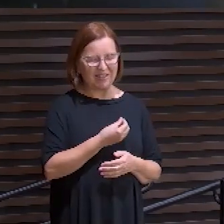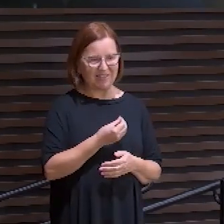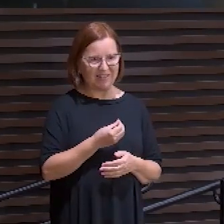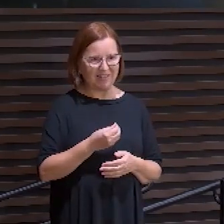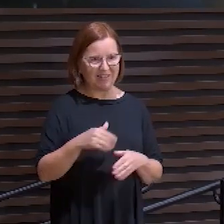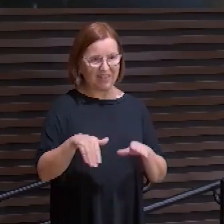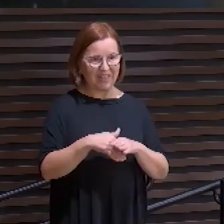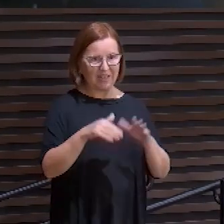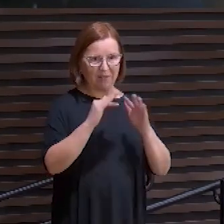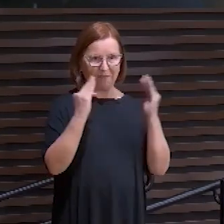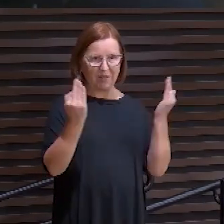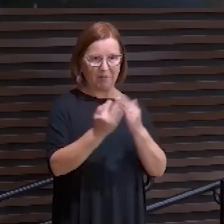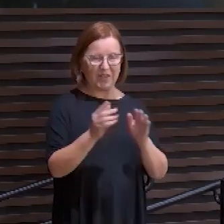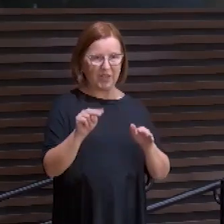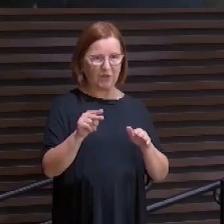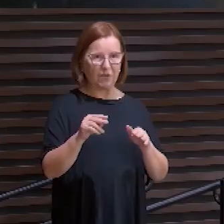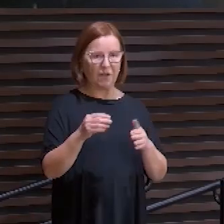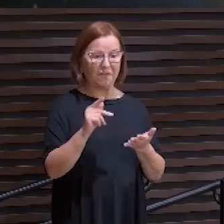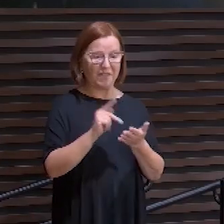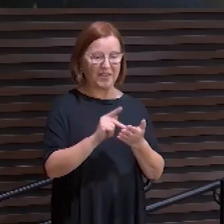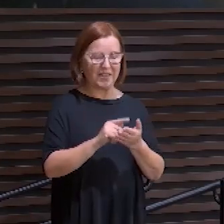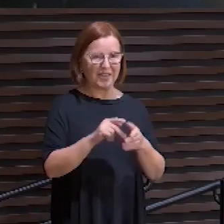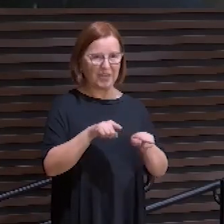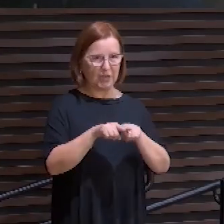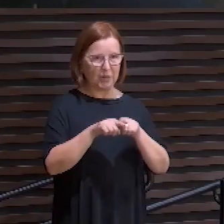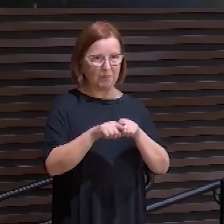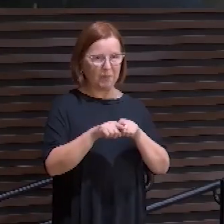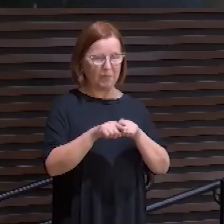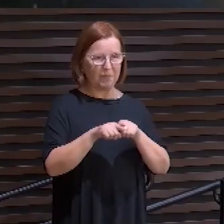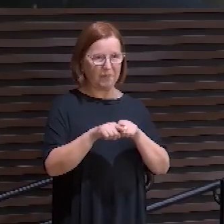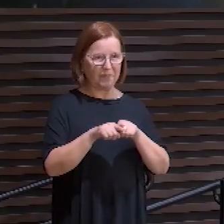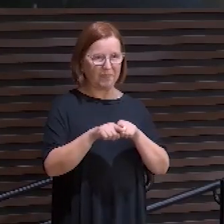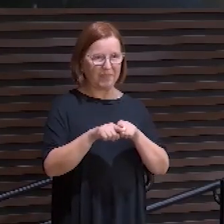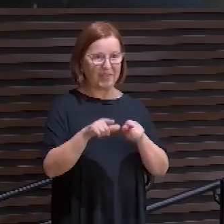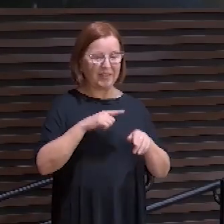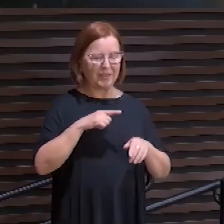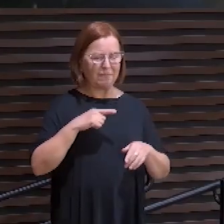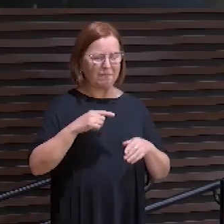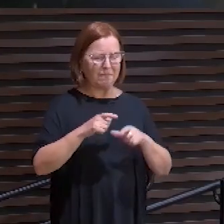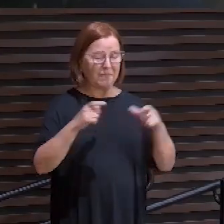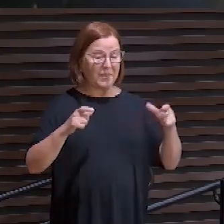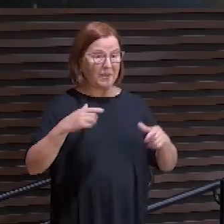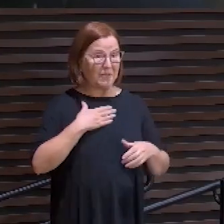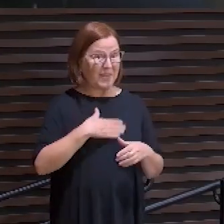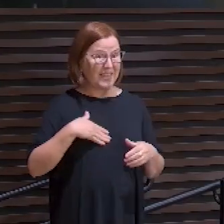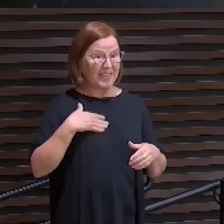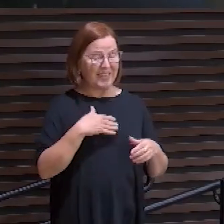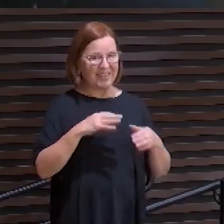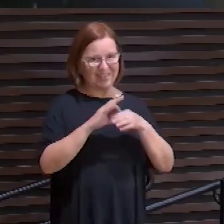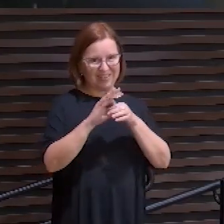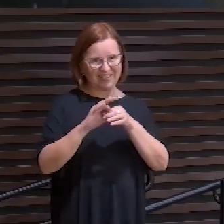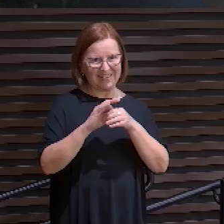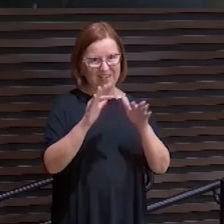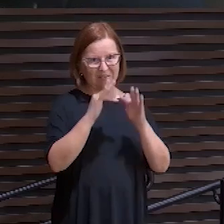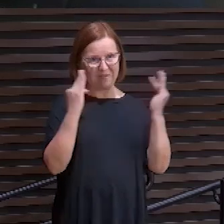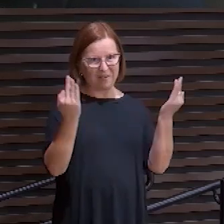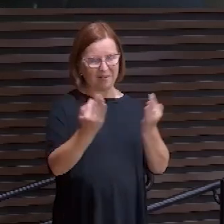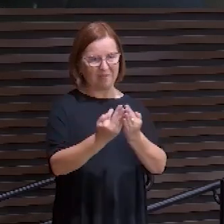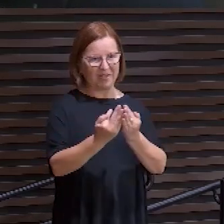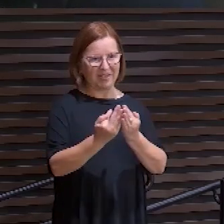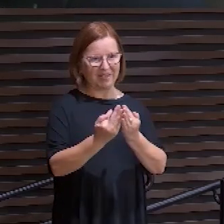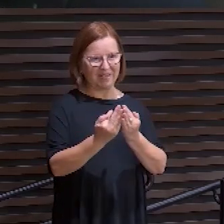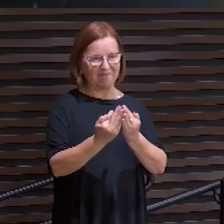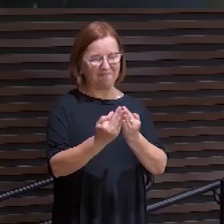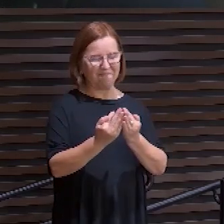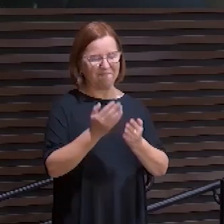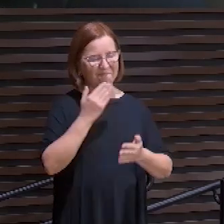um verdadeiro irmão, gozando o maior prazer nesse relacionamento familiar, é fora de